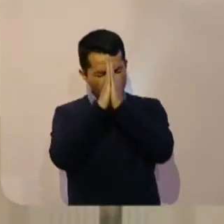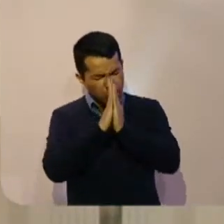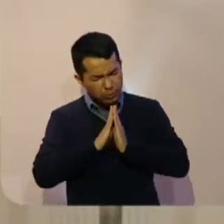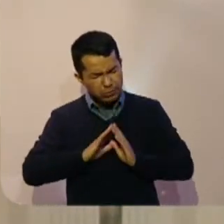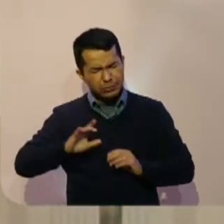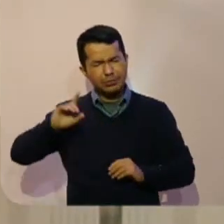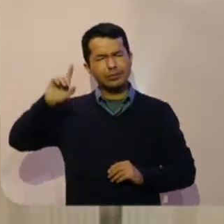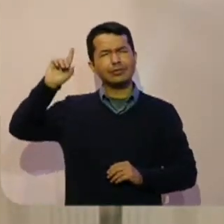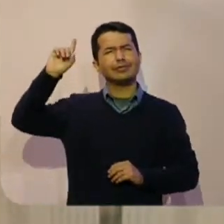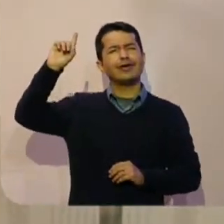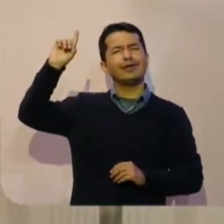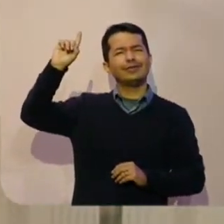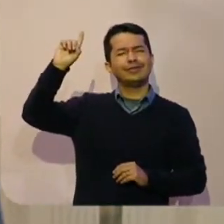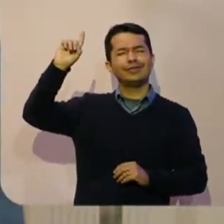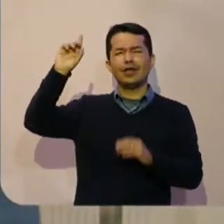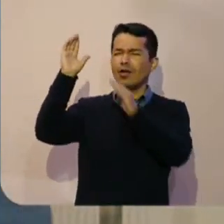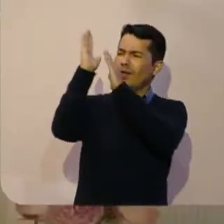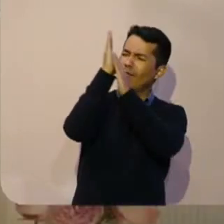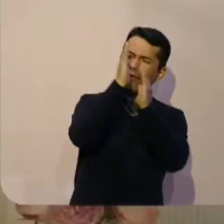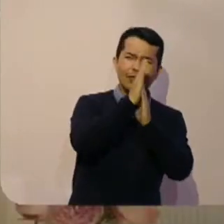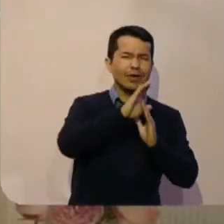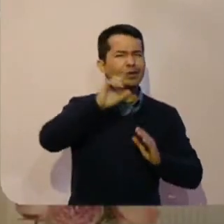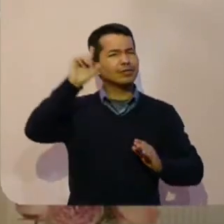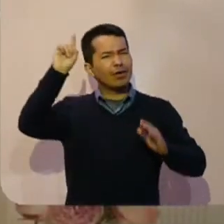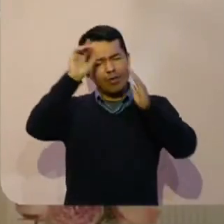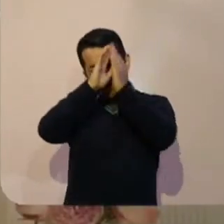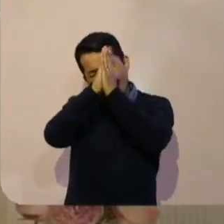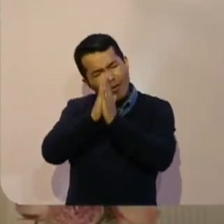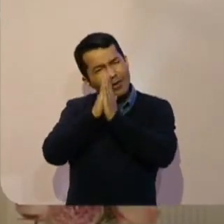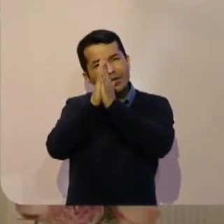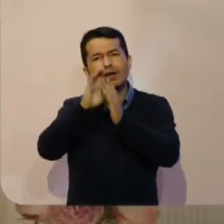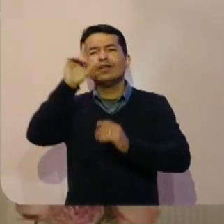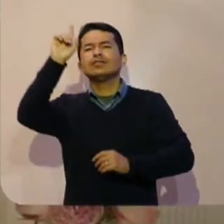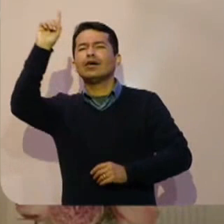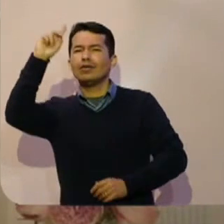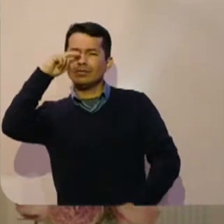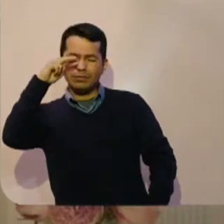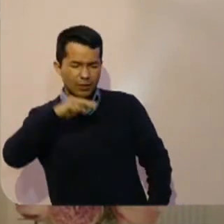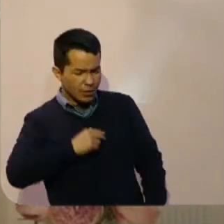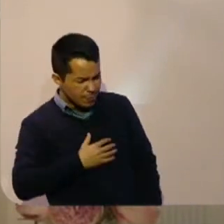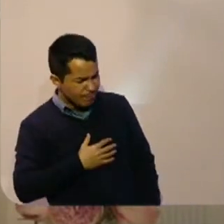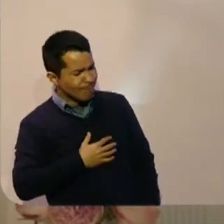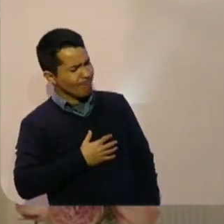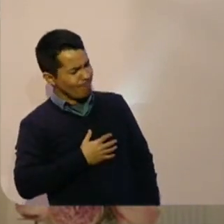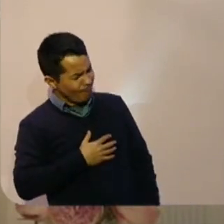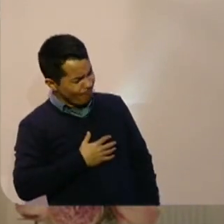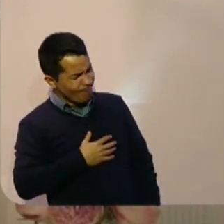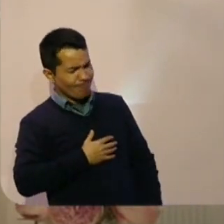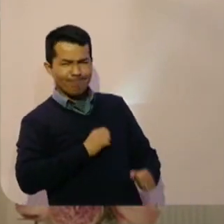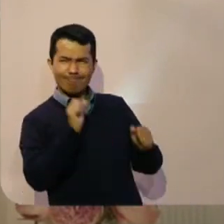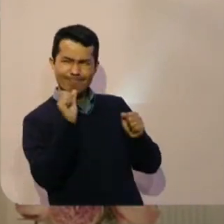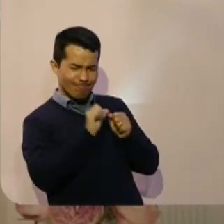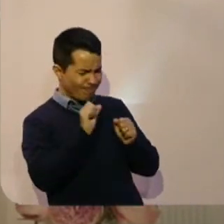estava agindo. Olha que coisa linda. Sabe, há momentos que a gente não consegue lidar com as circunstâncias, mas